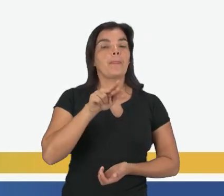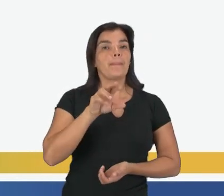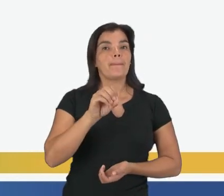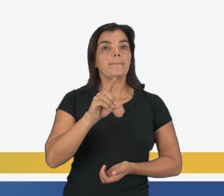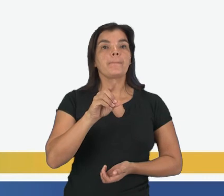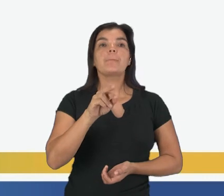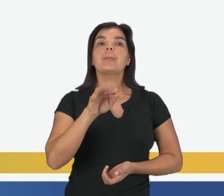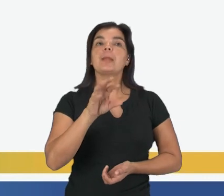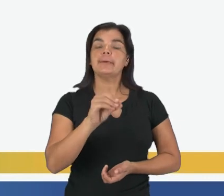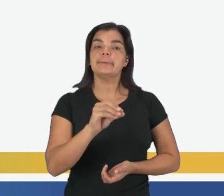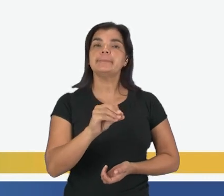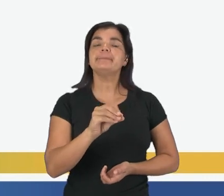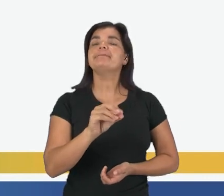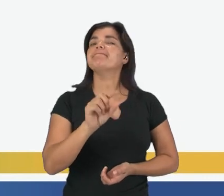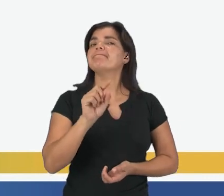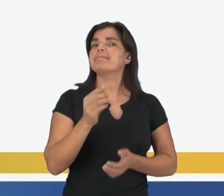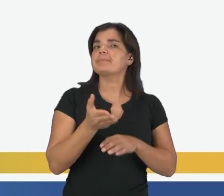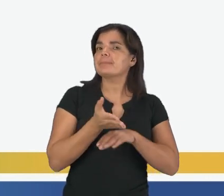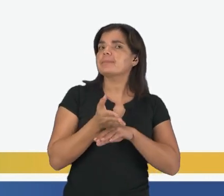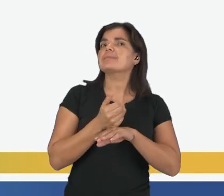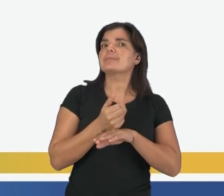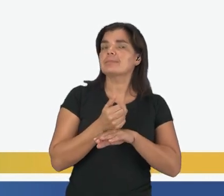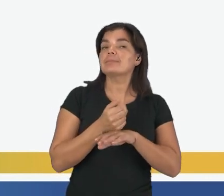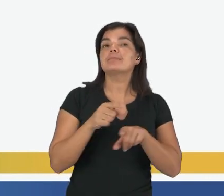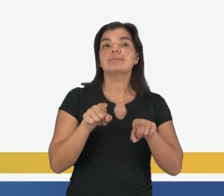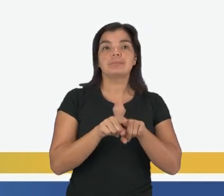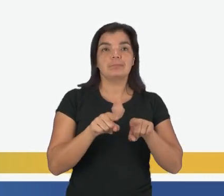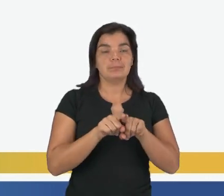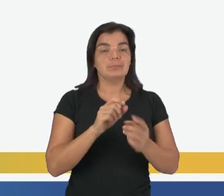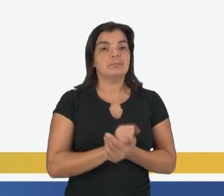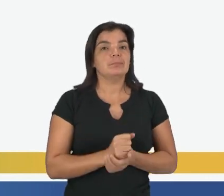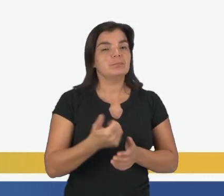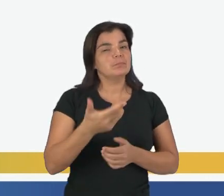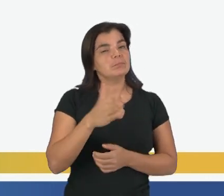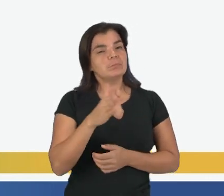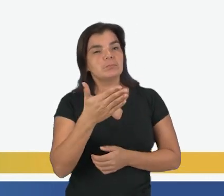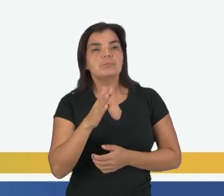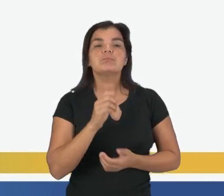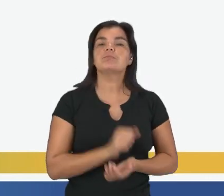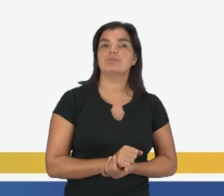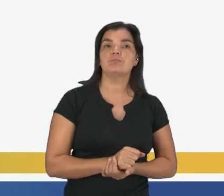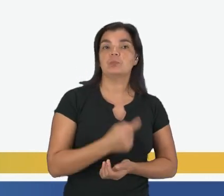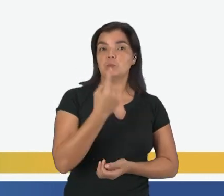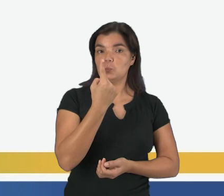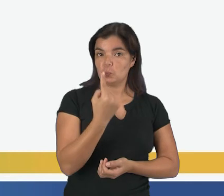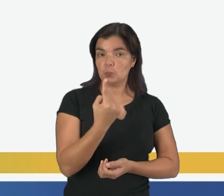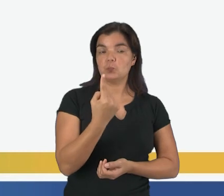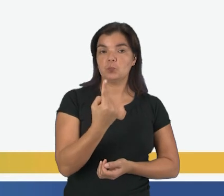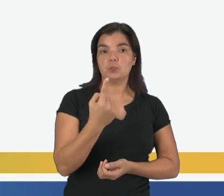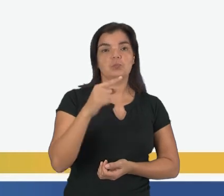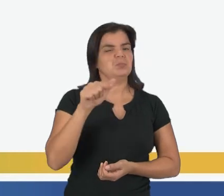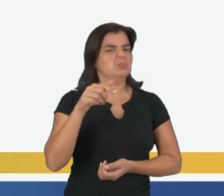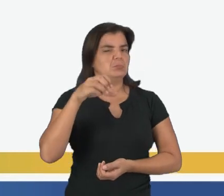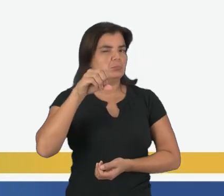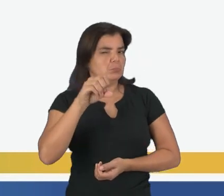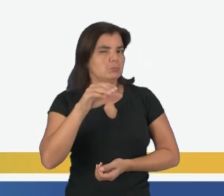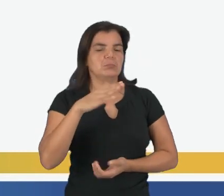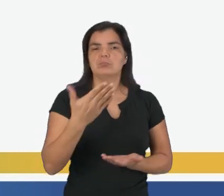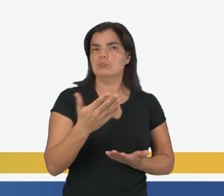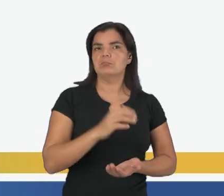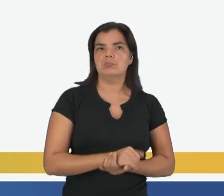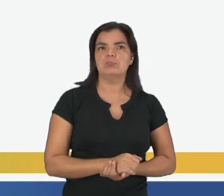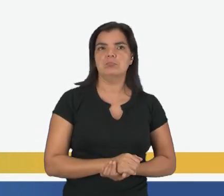o Rodrigo, ele marcou um pouco antes, que pode ser um valor aproximado de 1 inteiro e 9 décimo, ou